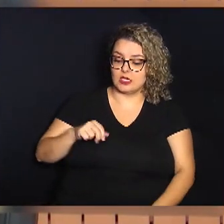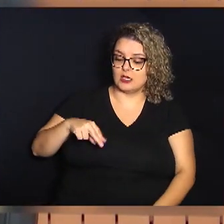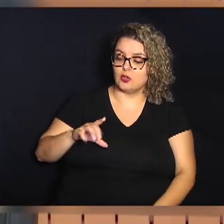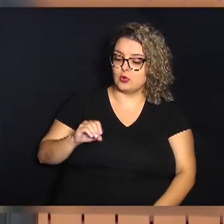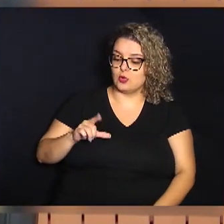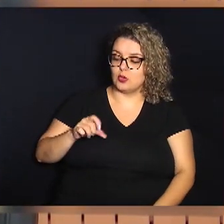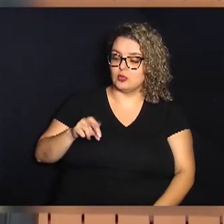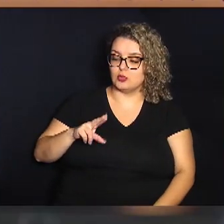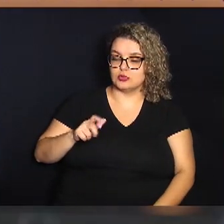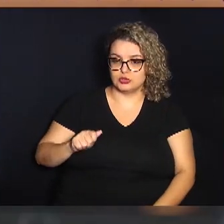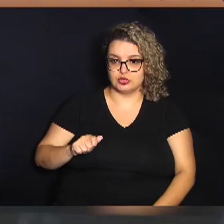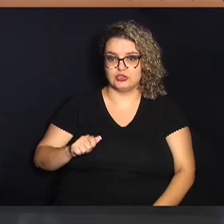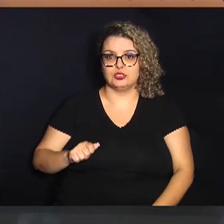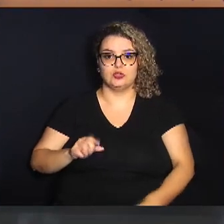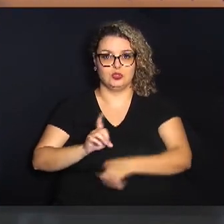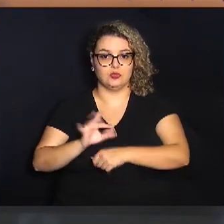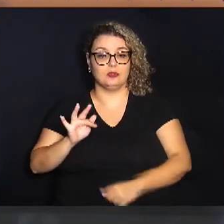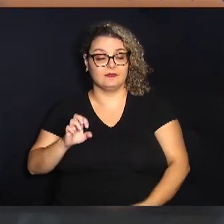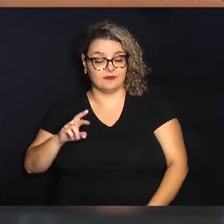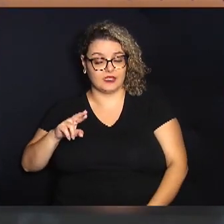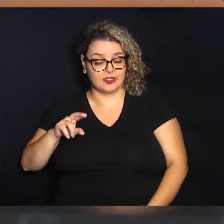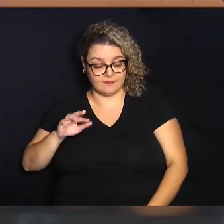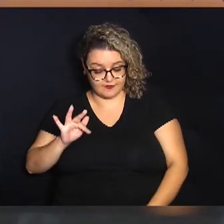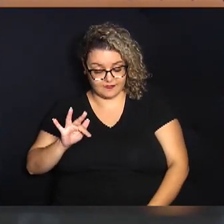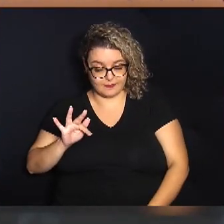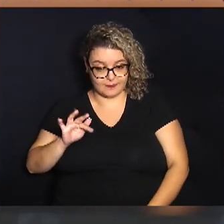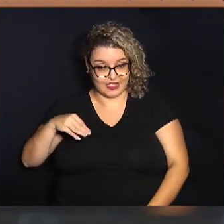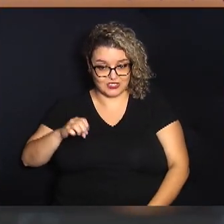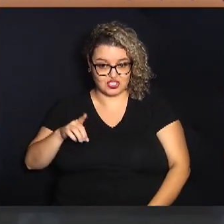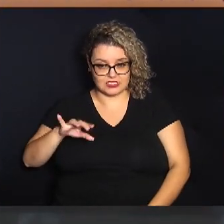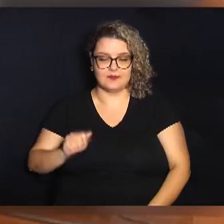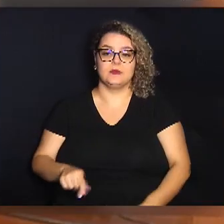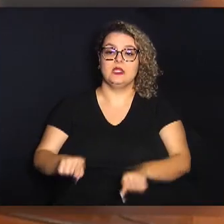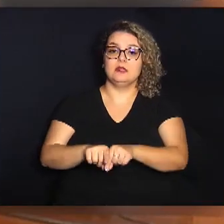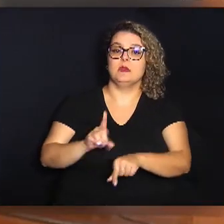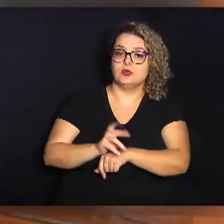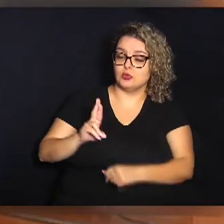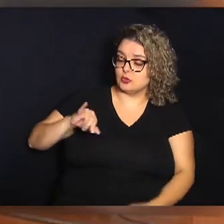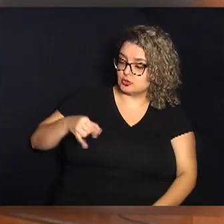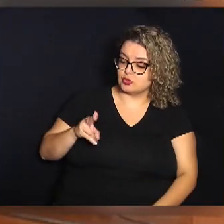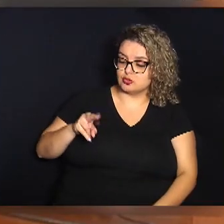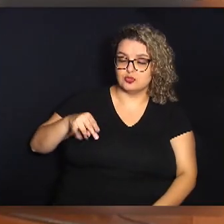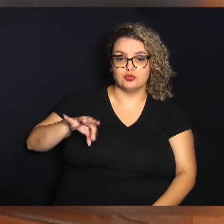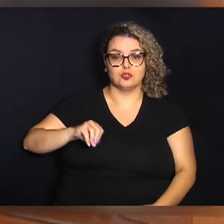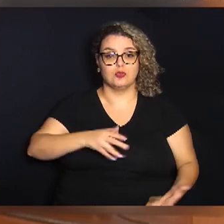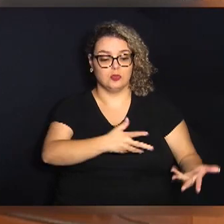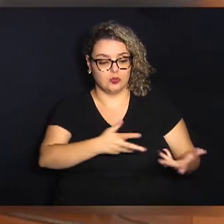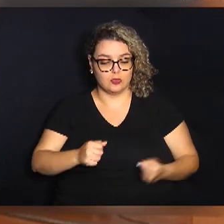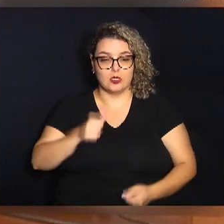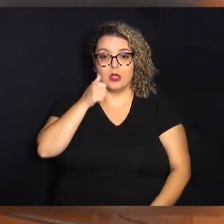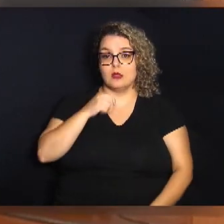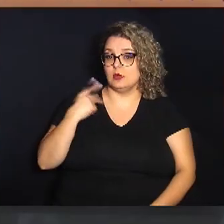Dr. Fernando Medina, e o diretor executivo, Dr. Jair Rótoli Júnior, foram convidados pela vereadora